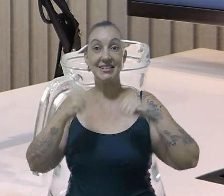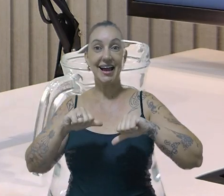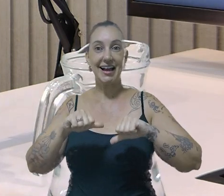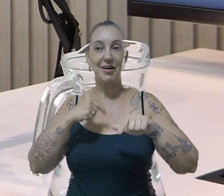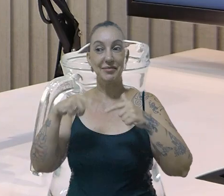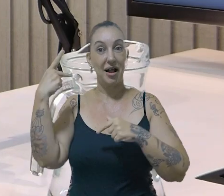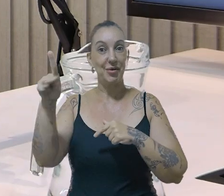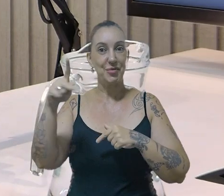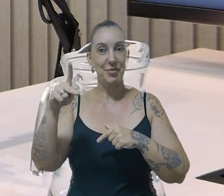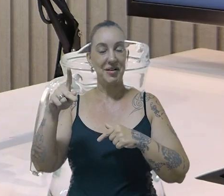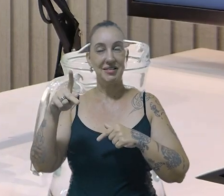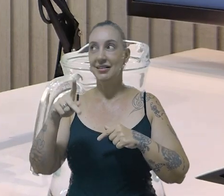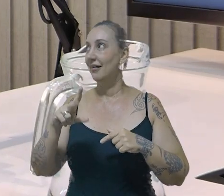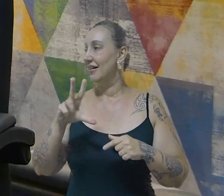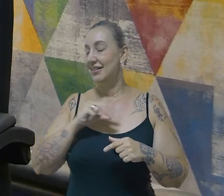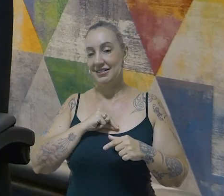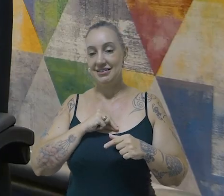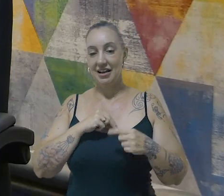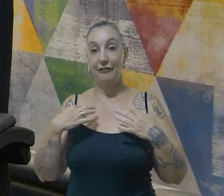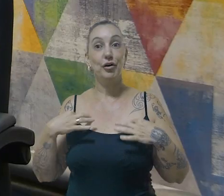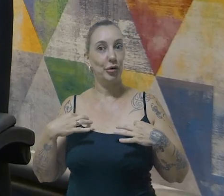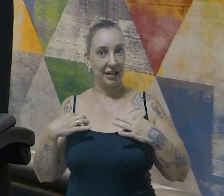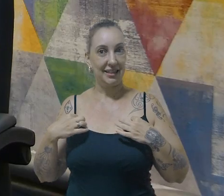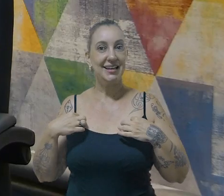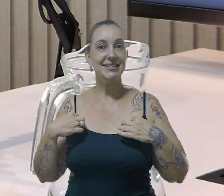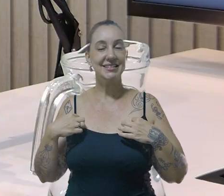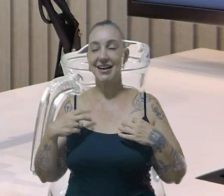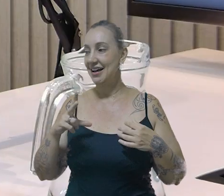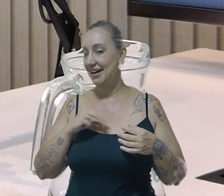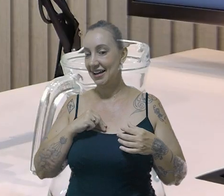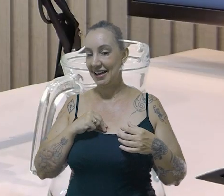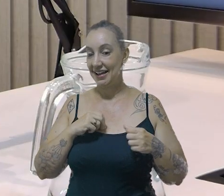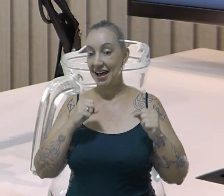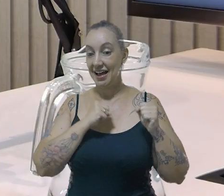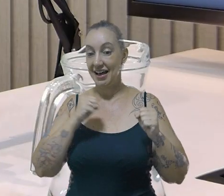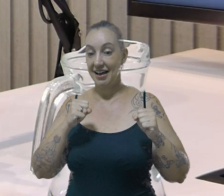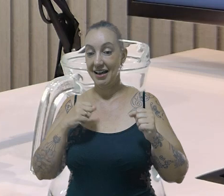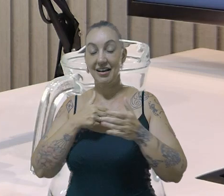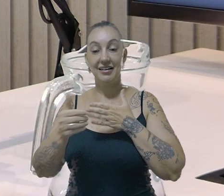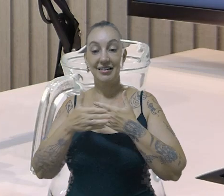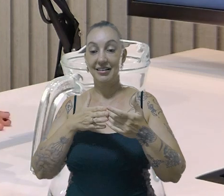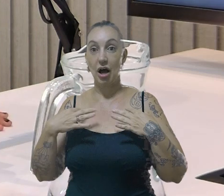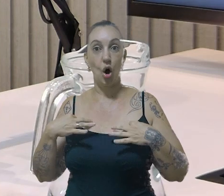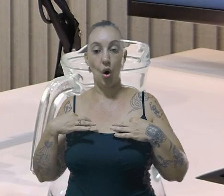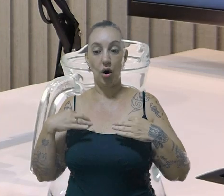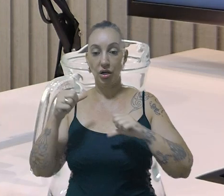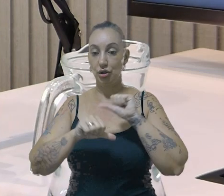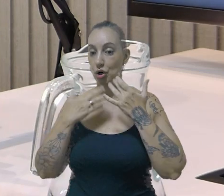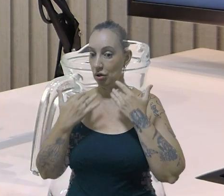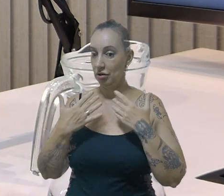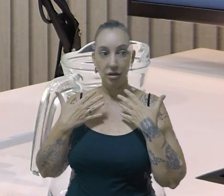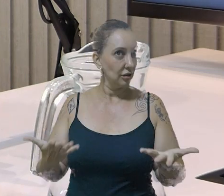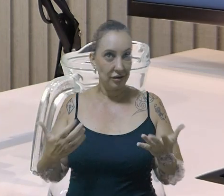É mesmo né Total figurinista figurinista assim eu tenho um poder de acabar com qualquer figurino trocar de cor